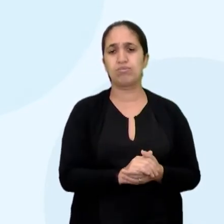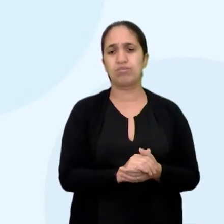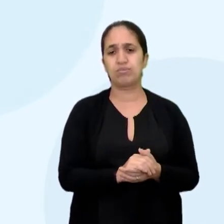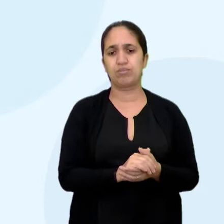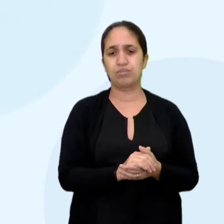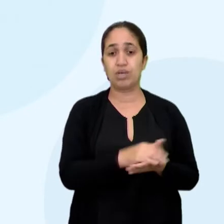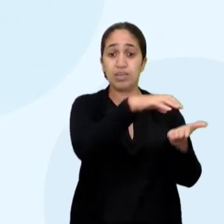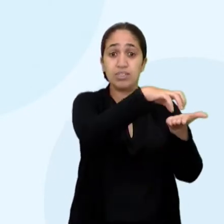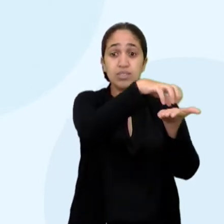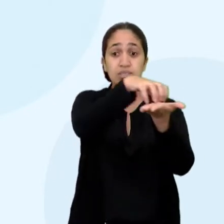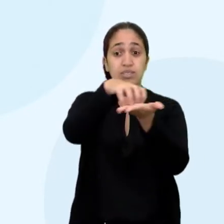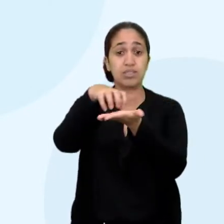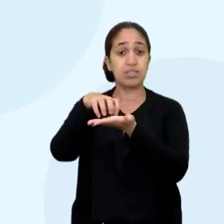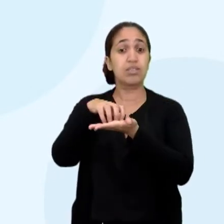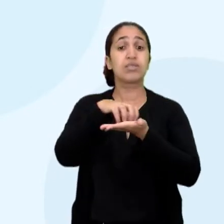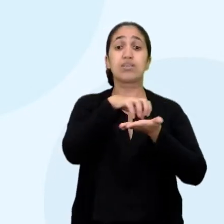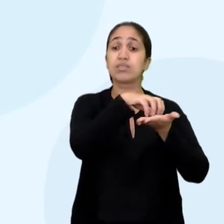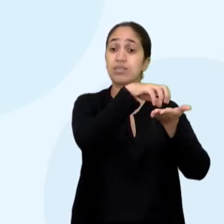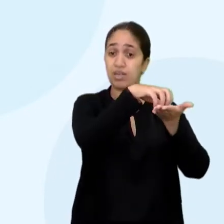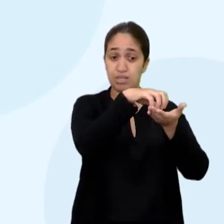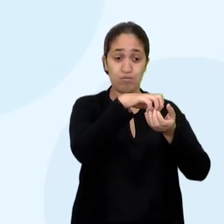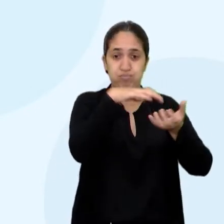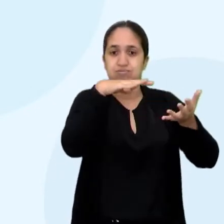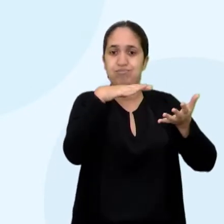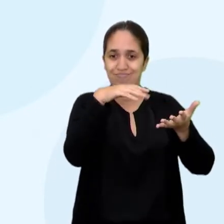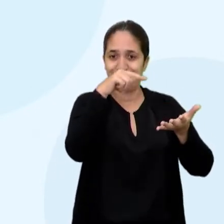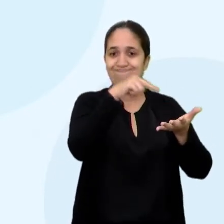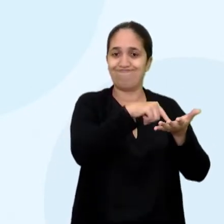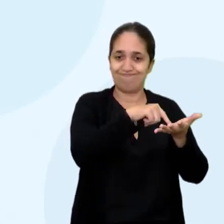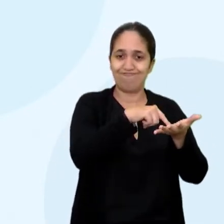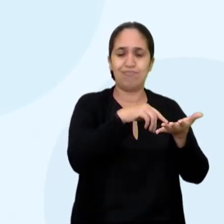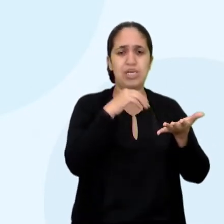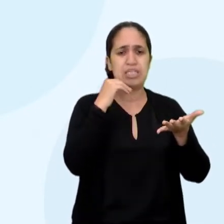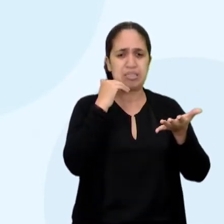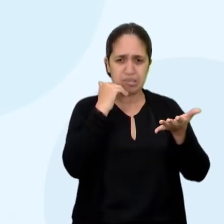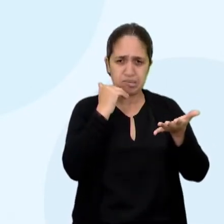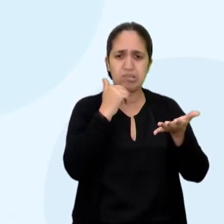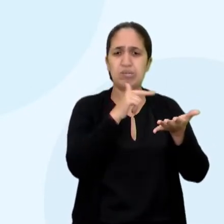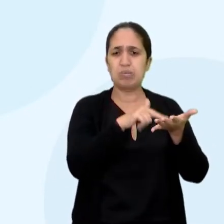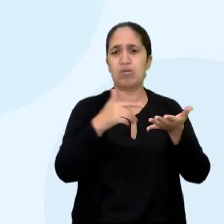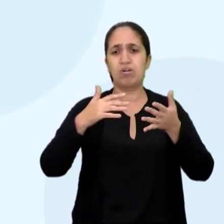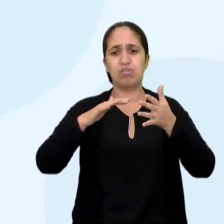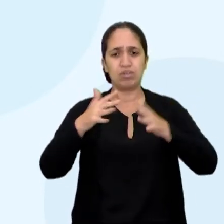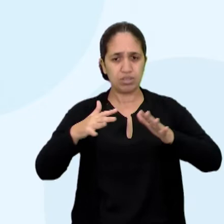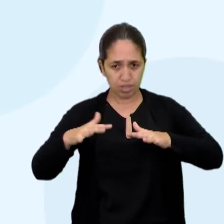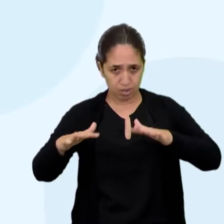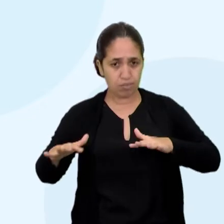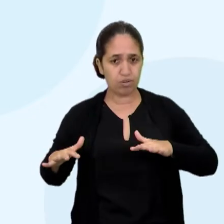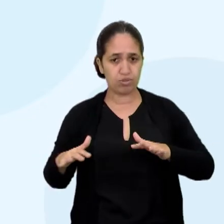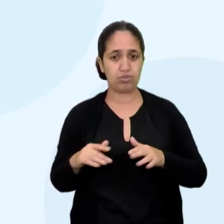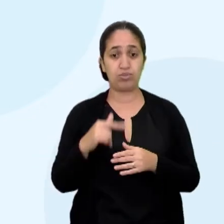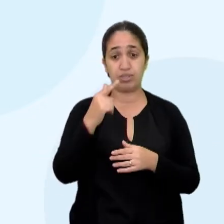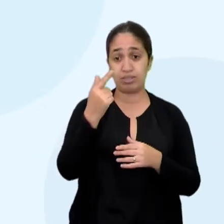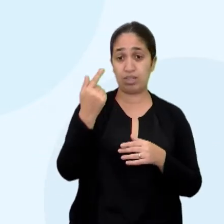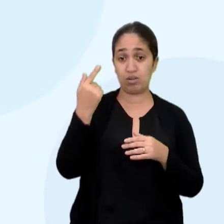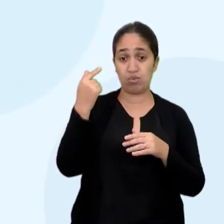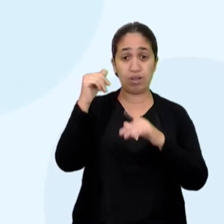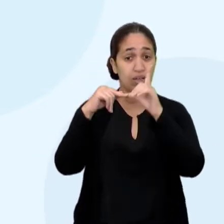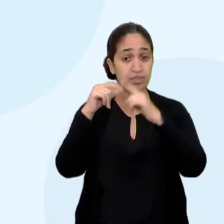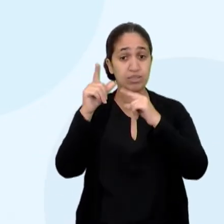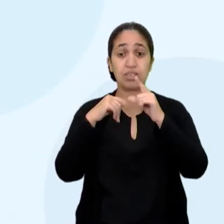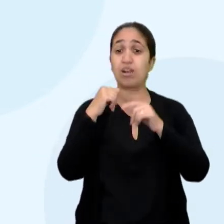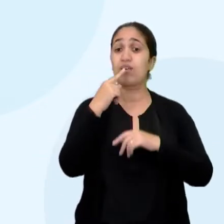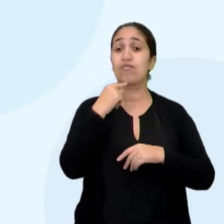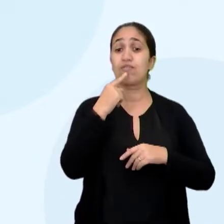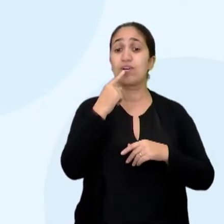as centrais nucleares, né, e elas foram extremamente afetadas aí por esse grande terremoto, né? Então tá lá a estrelinha vermelha, né, na